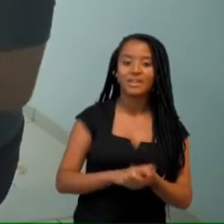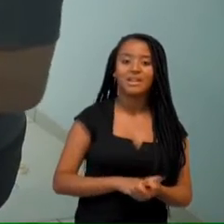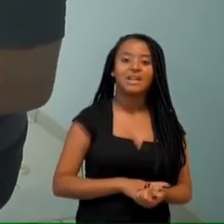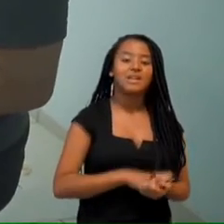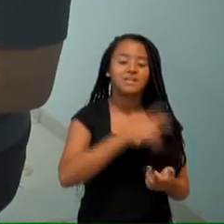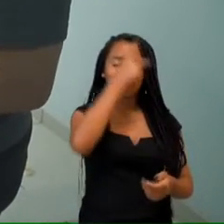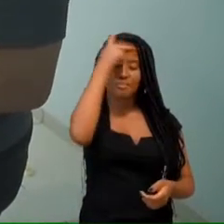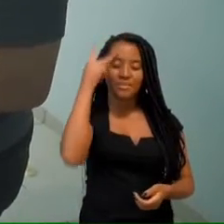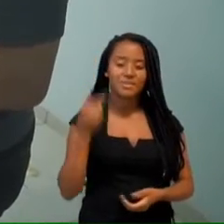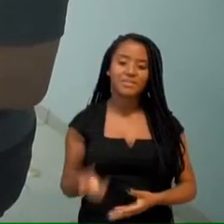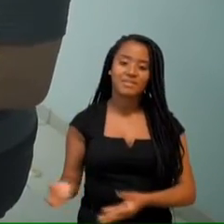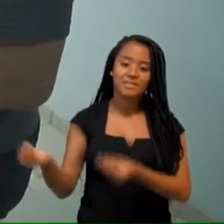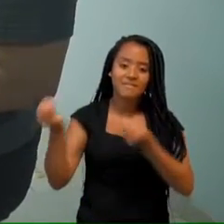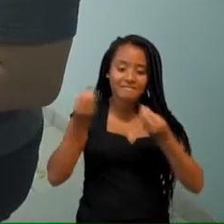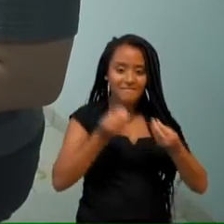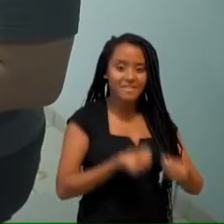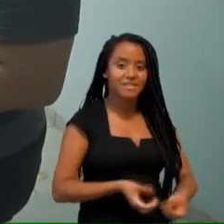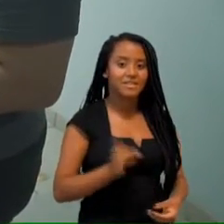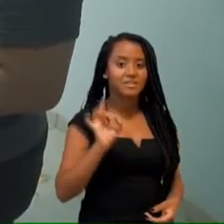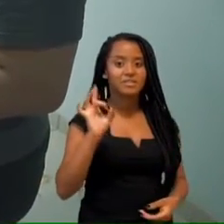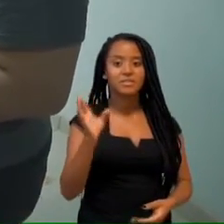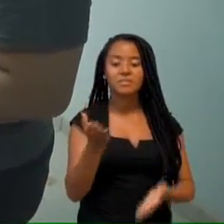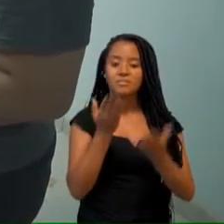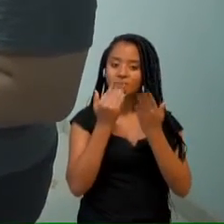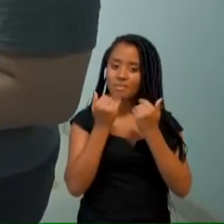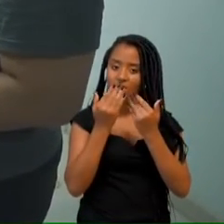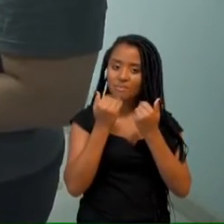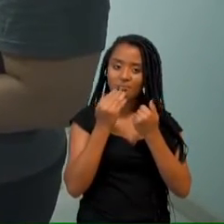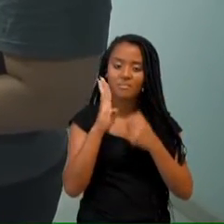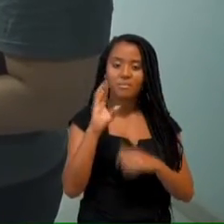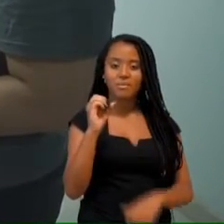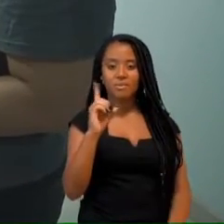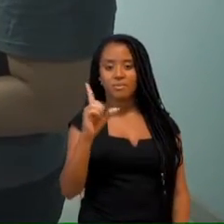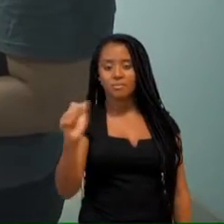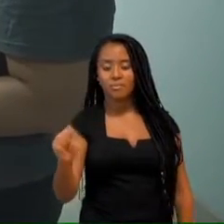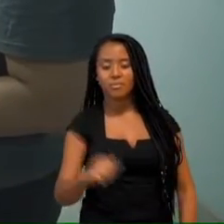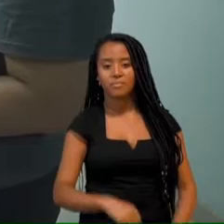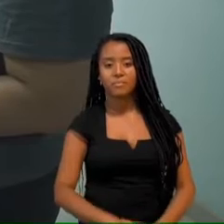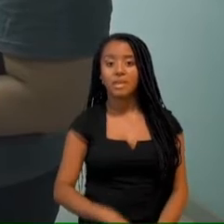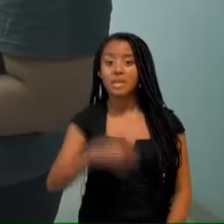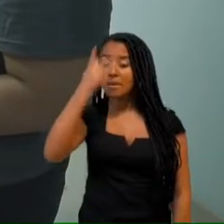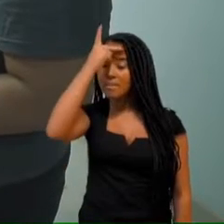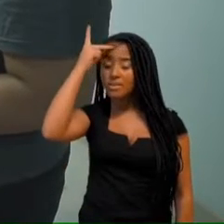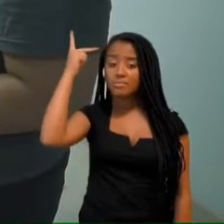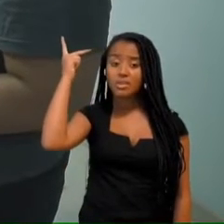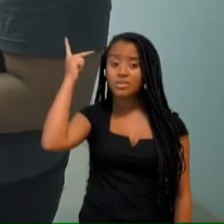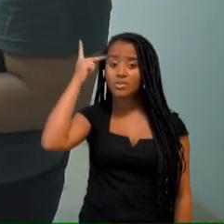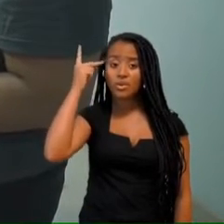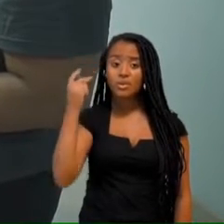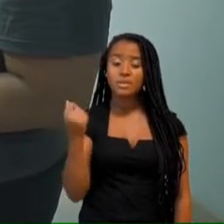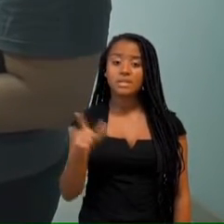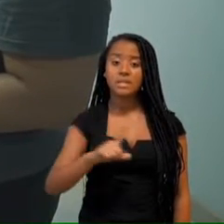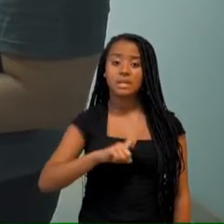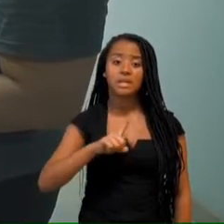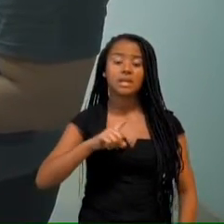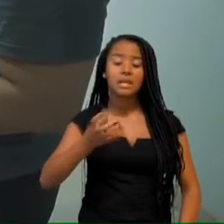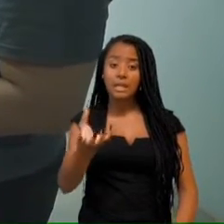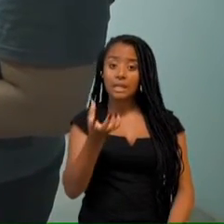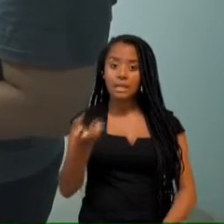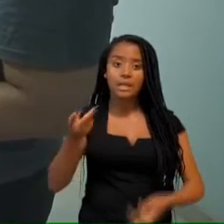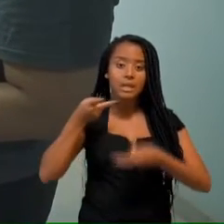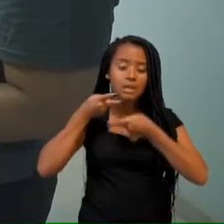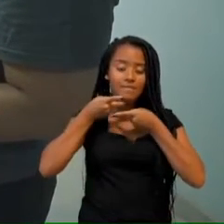mas e quem quiser vi aqui também vocês podem trazer amigos como é que é no momento a moradia Não tá